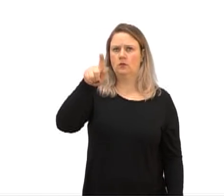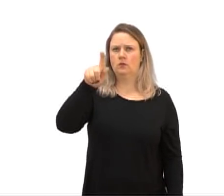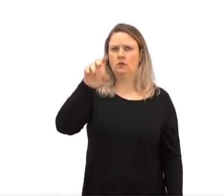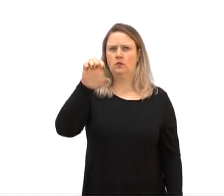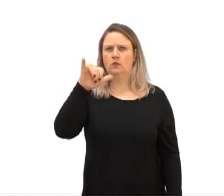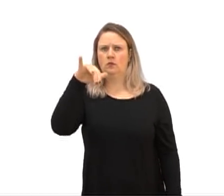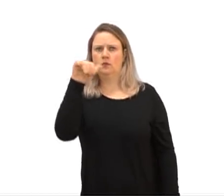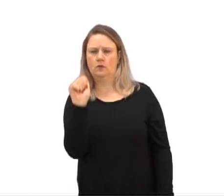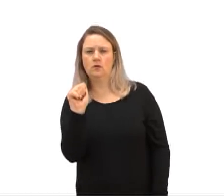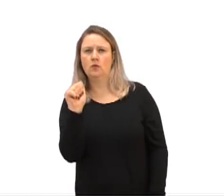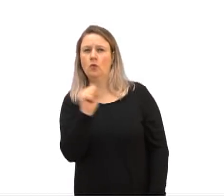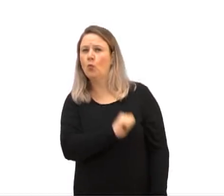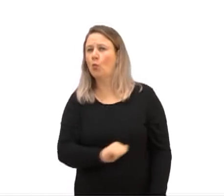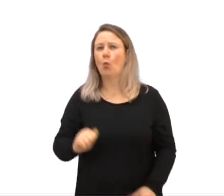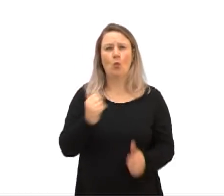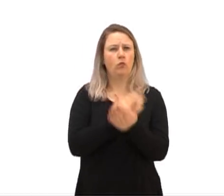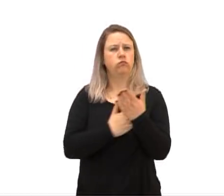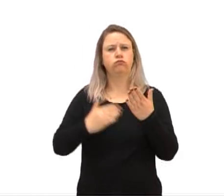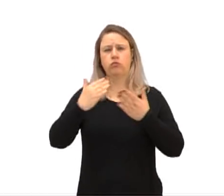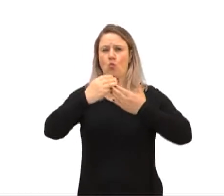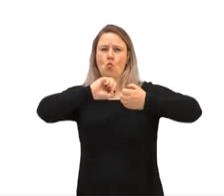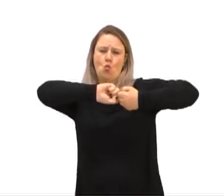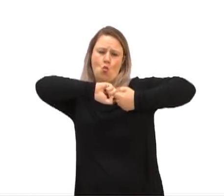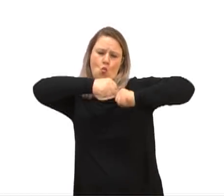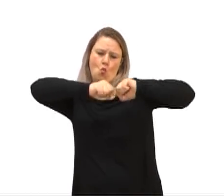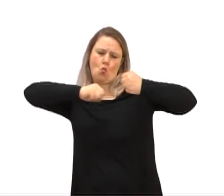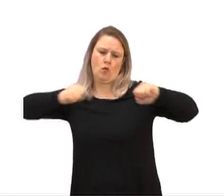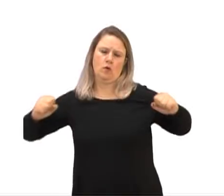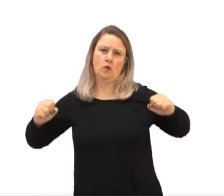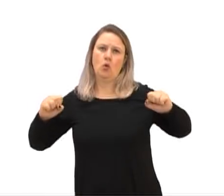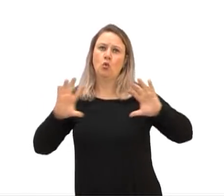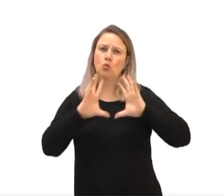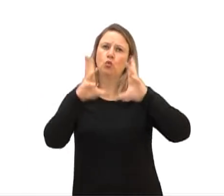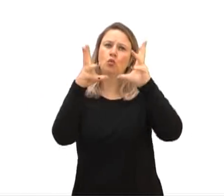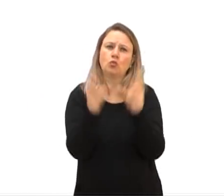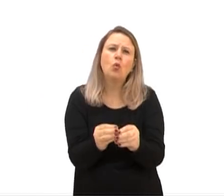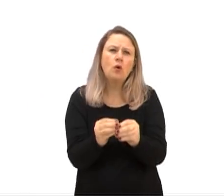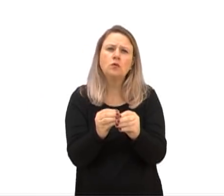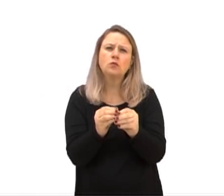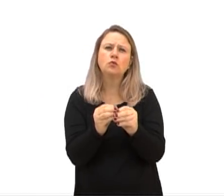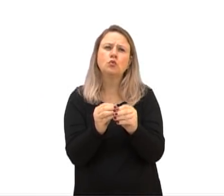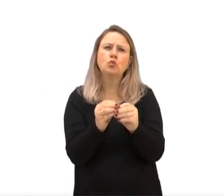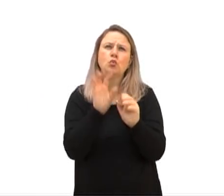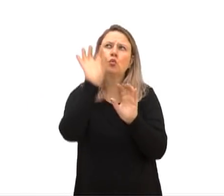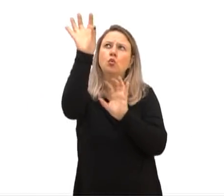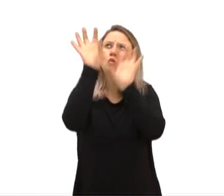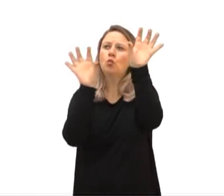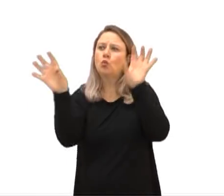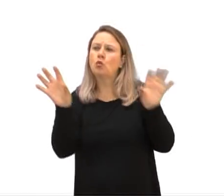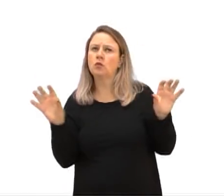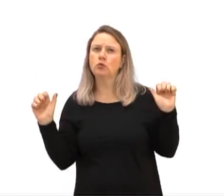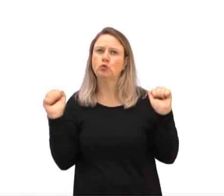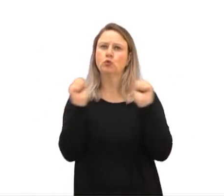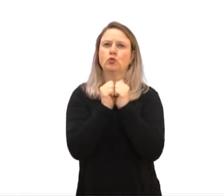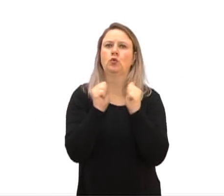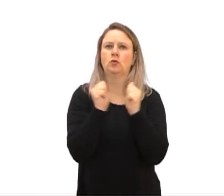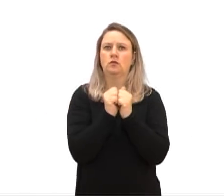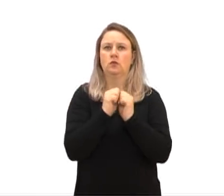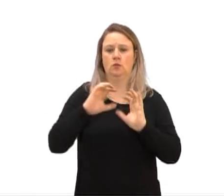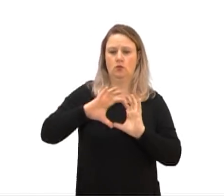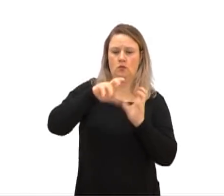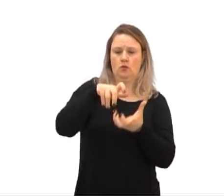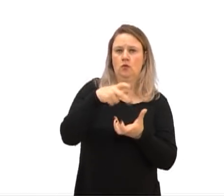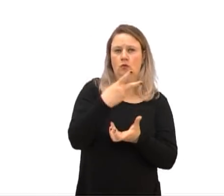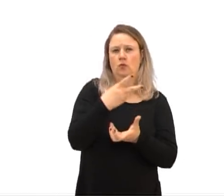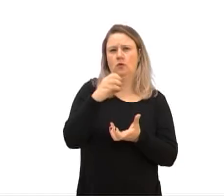Pangeia era o supercontinente, onde todos os continentes eram grudados há 230 milhões de anos. Então, a Terra, ela é